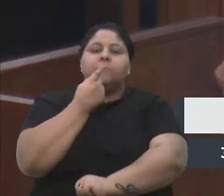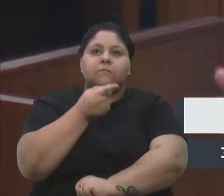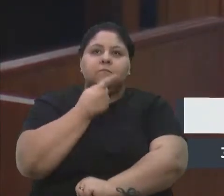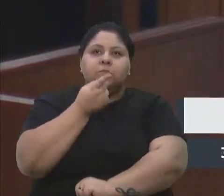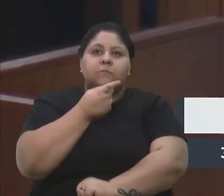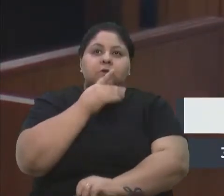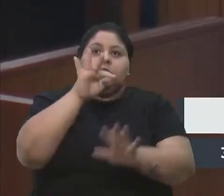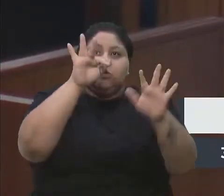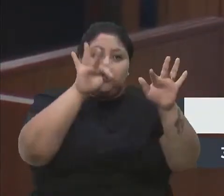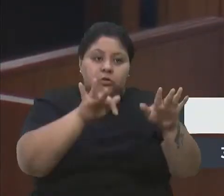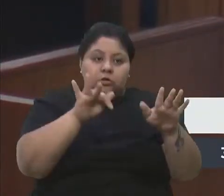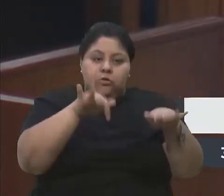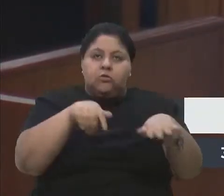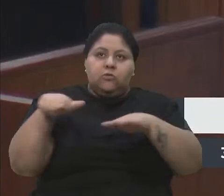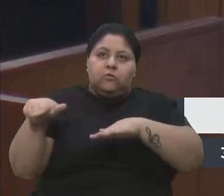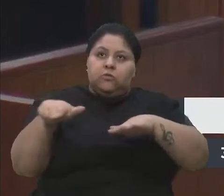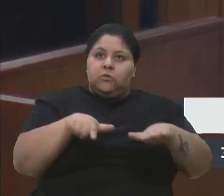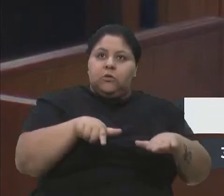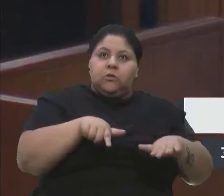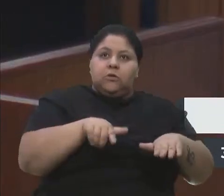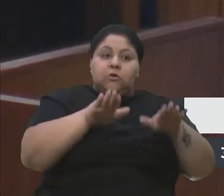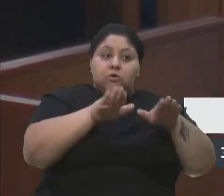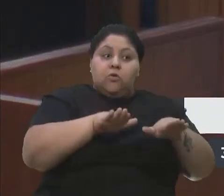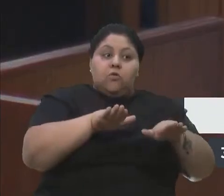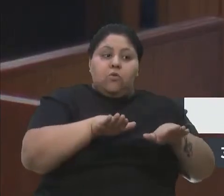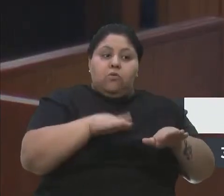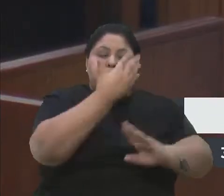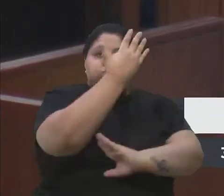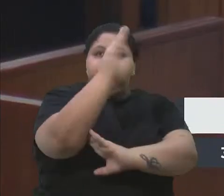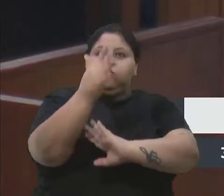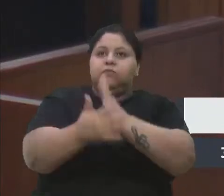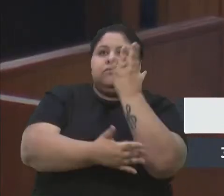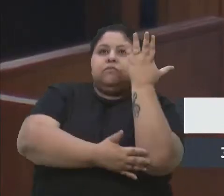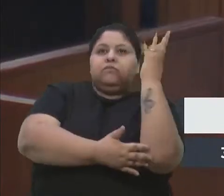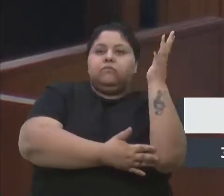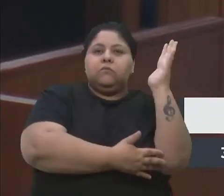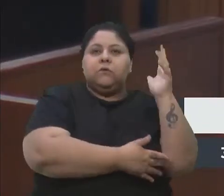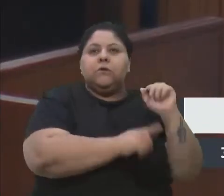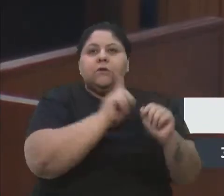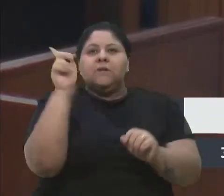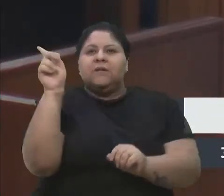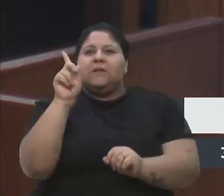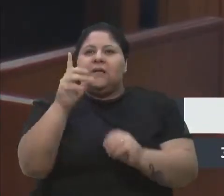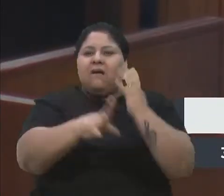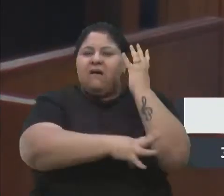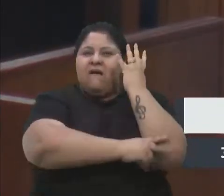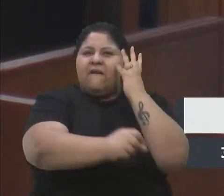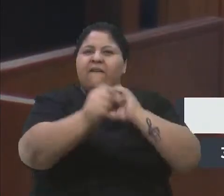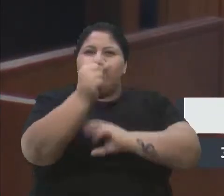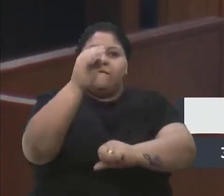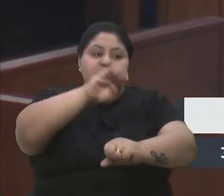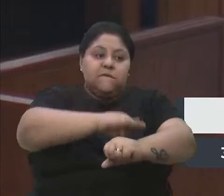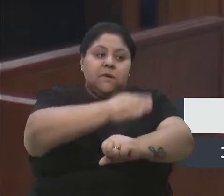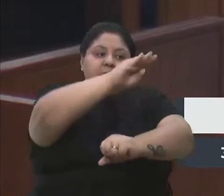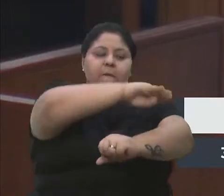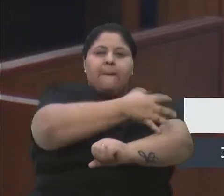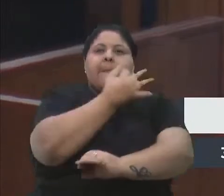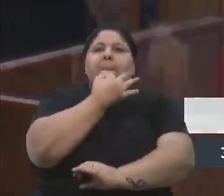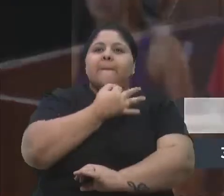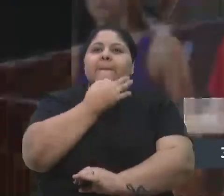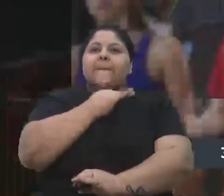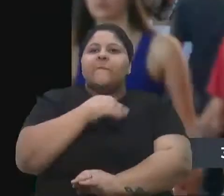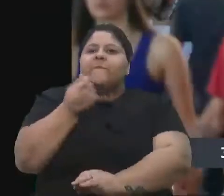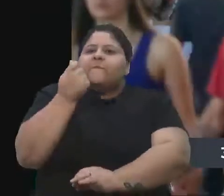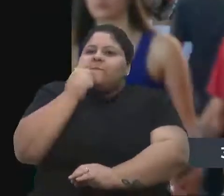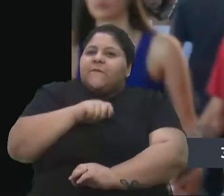fim de semana, no acampamento Farroupilha, no Parque de Eventos da Festa da Uva, e preciso parabenizar aqui a todas